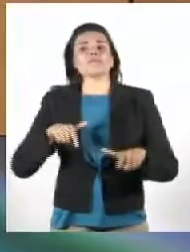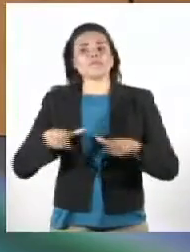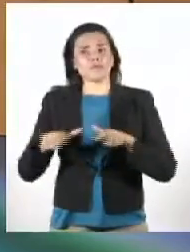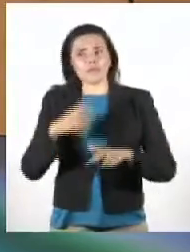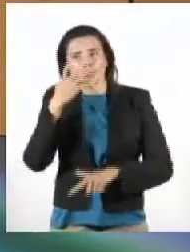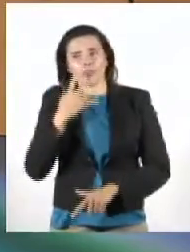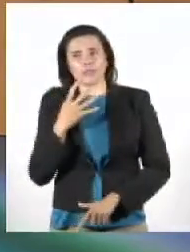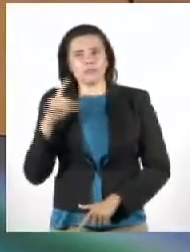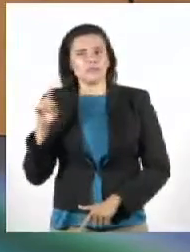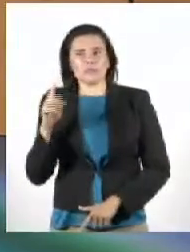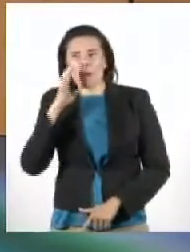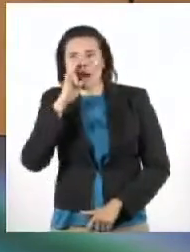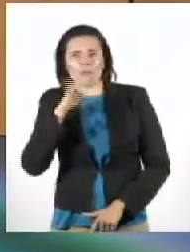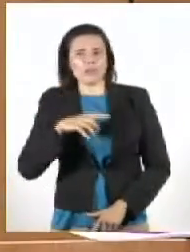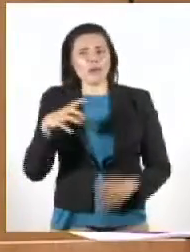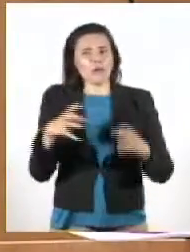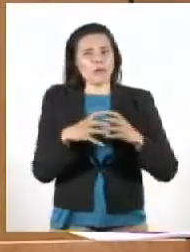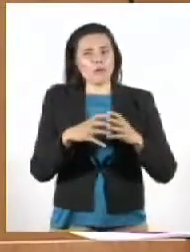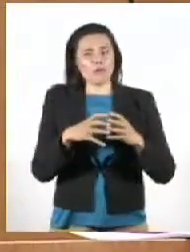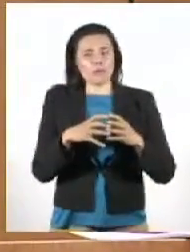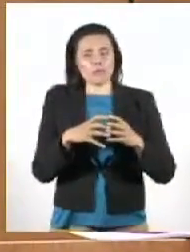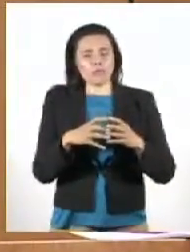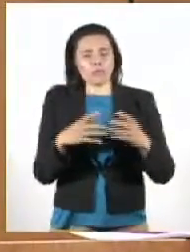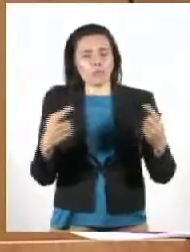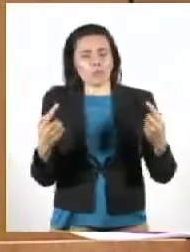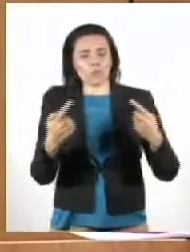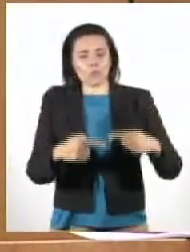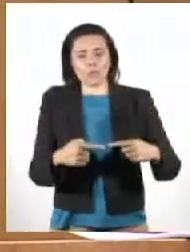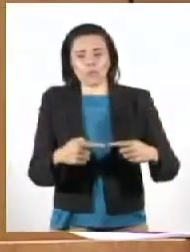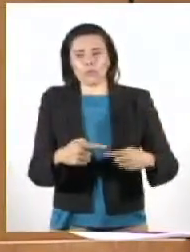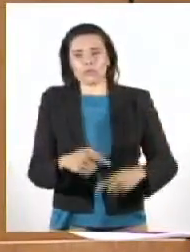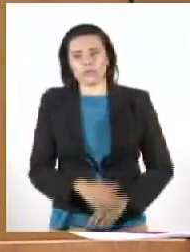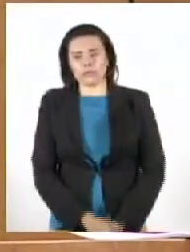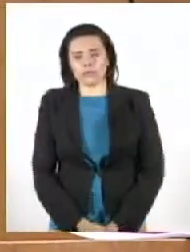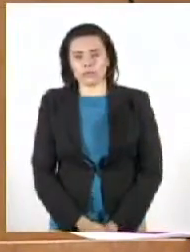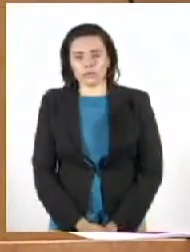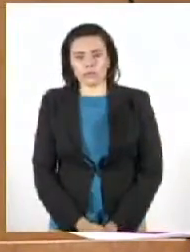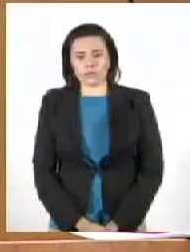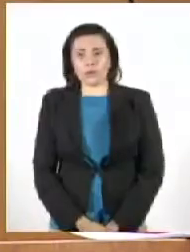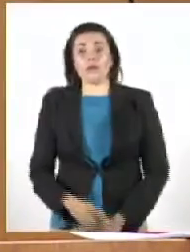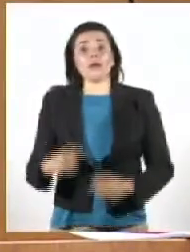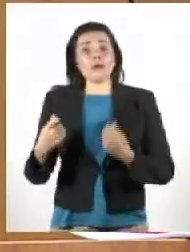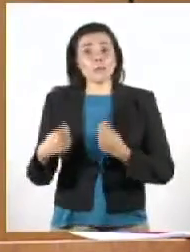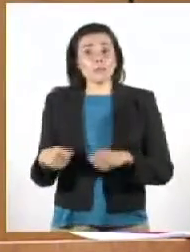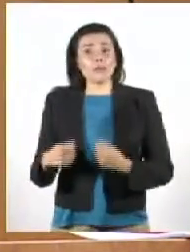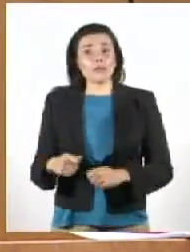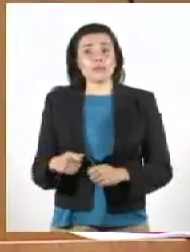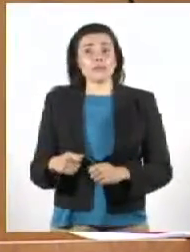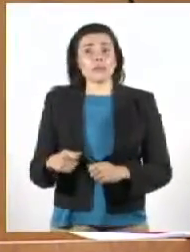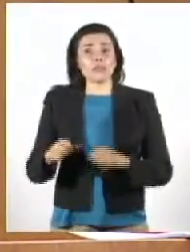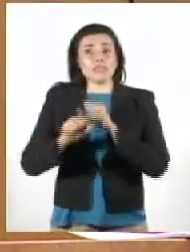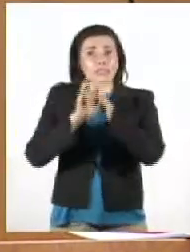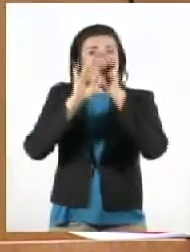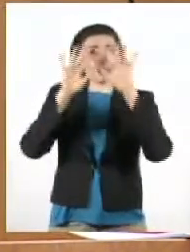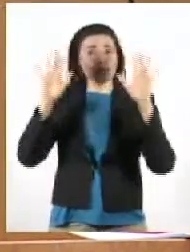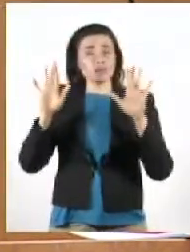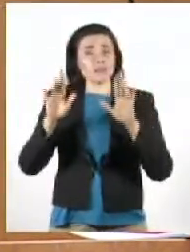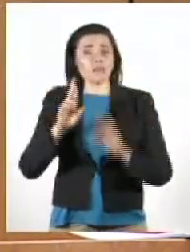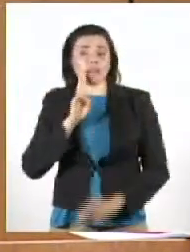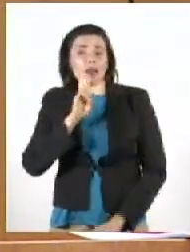ele tem que agir, ele tem que dar respostas claras à sociedade e não ficar na